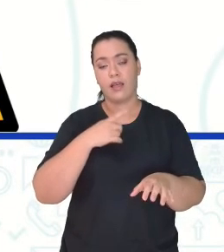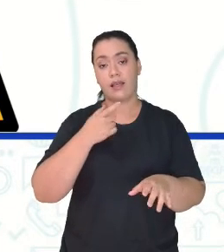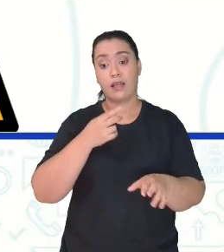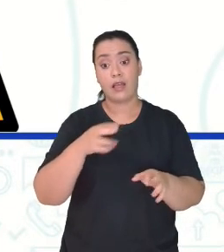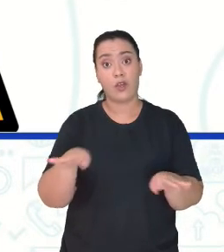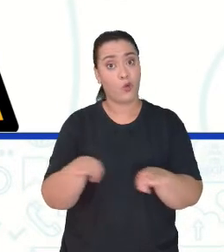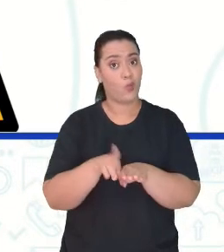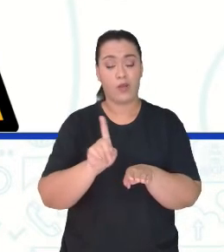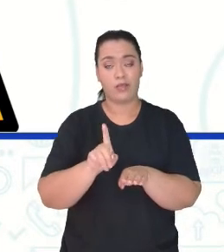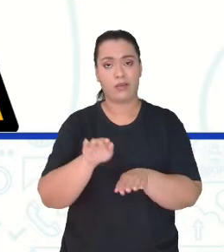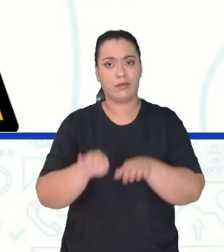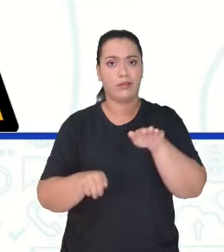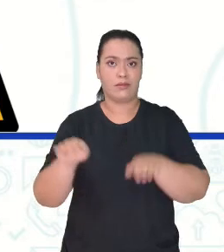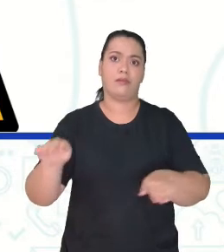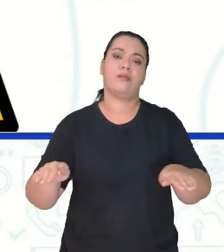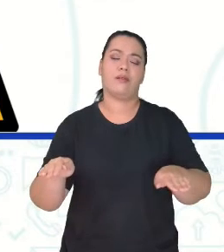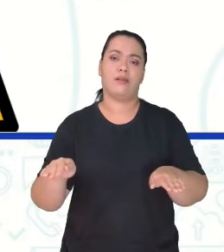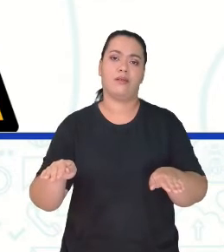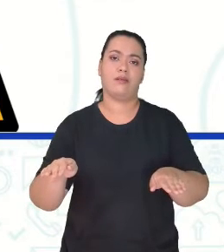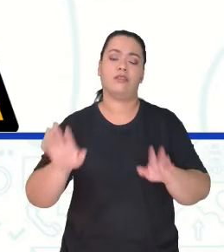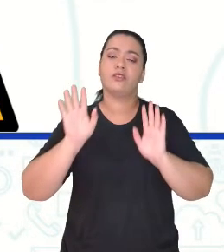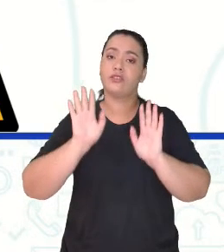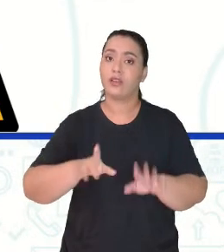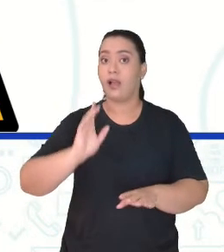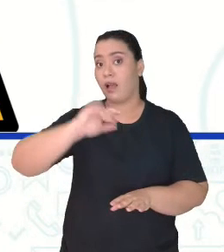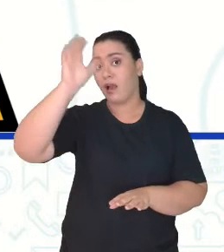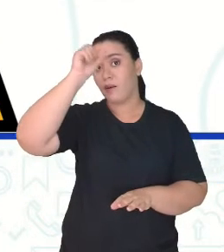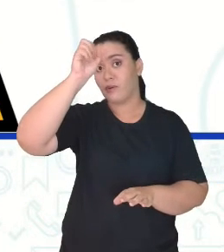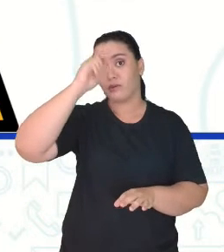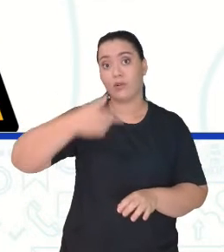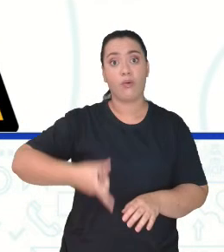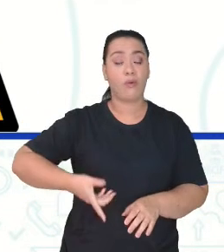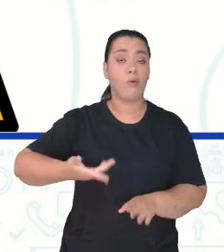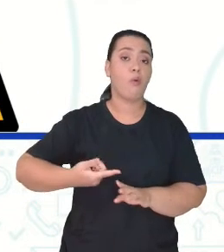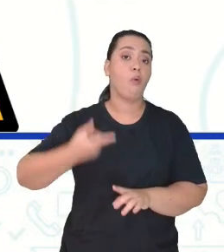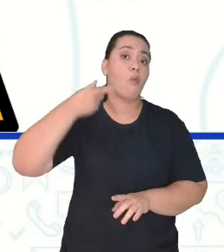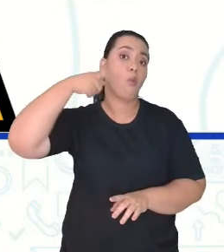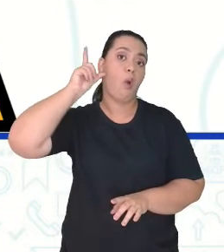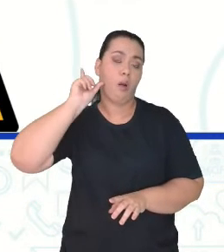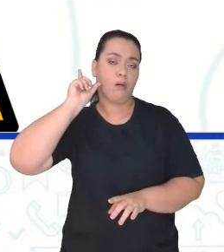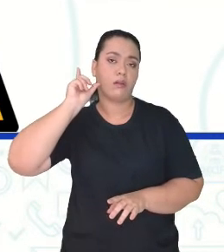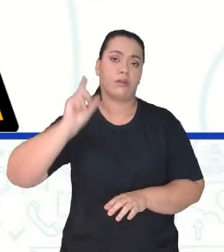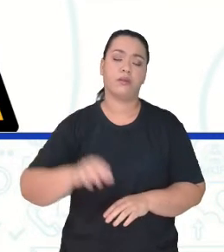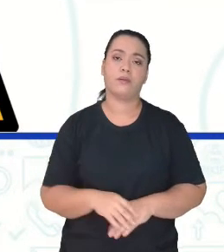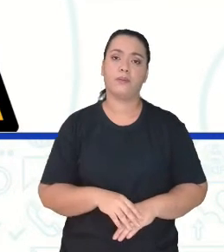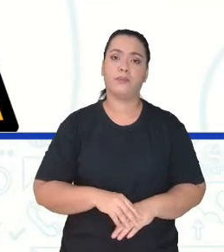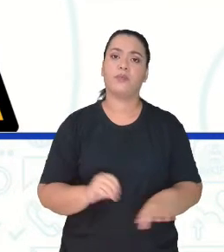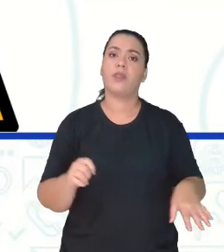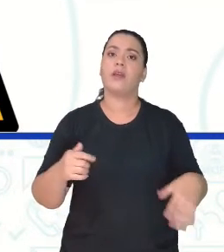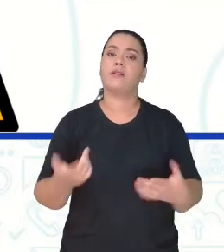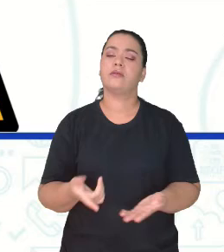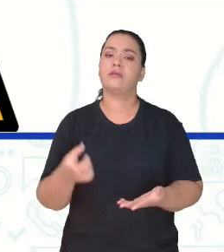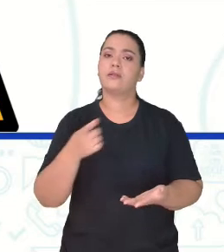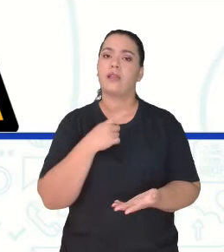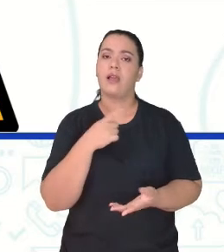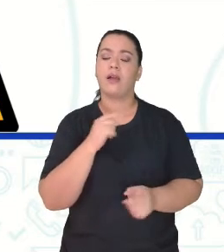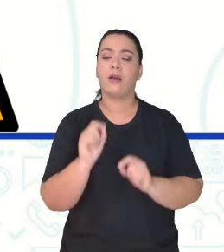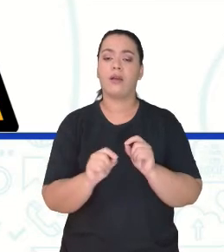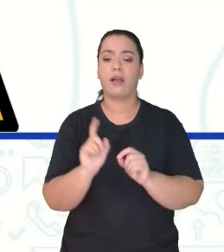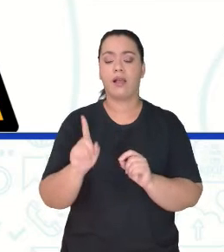desiguais. Foi o que a gente viu aí na nossa aula de ontem, por exemplo, certo? Então, mediadas por